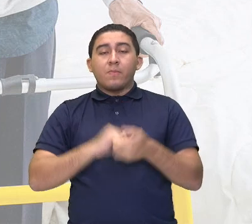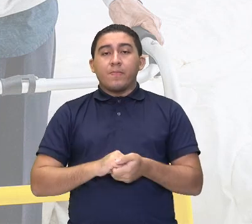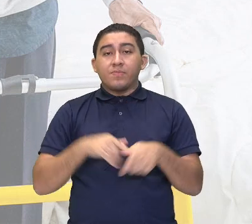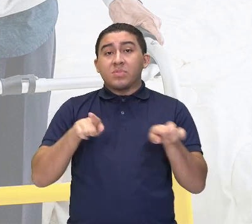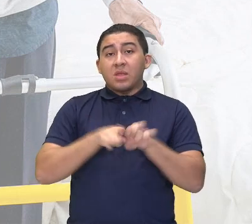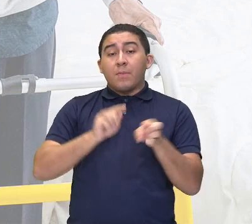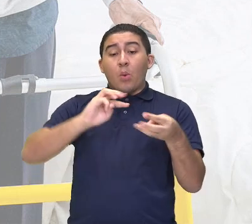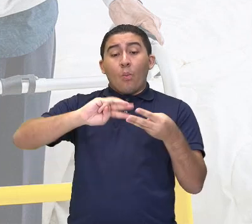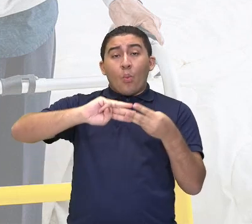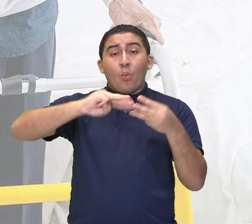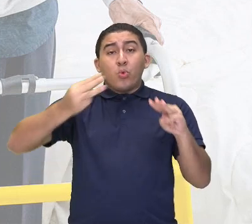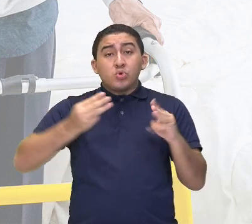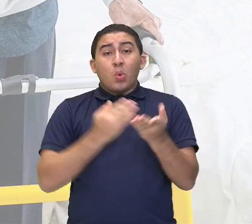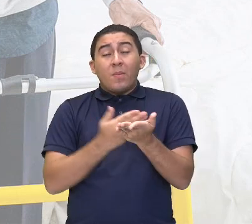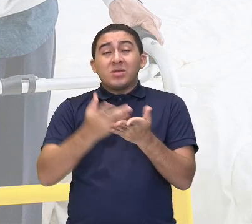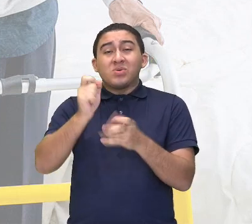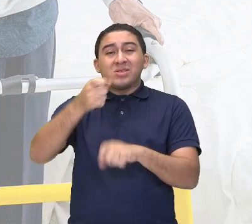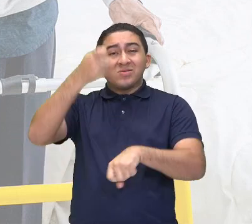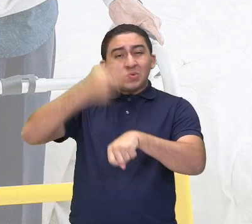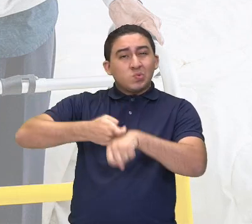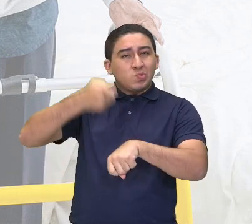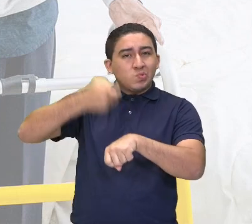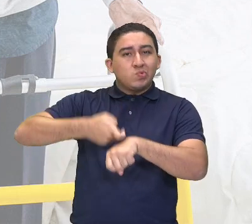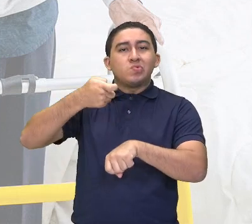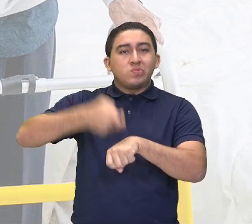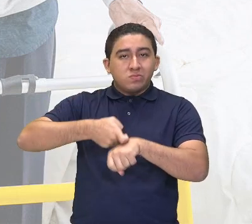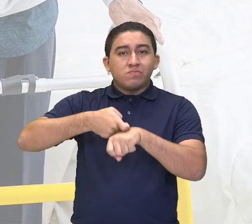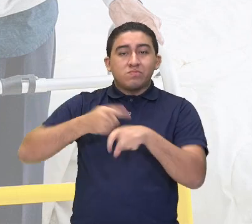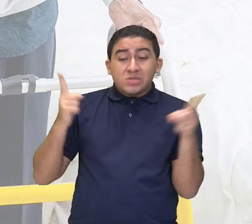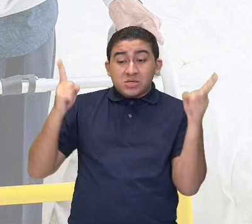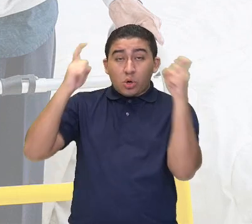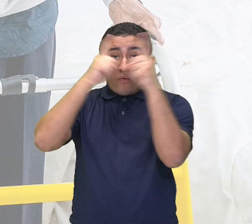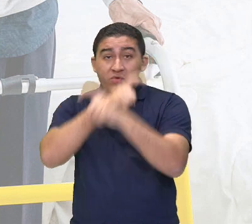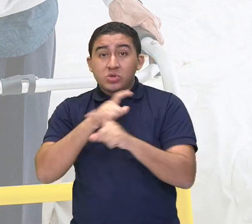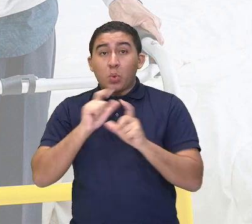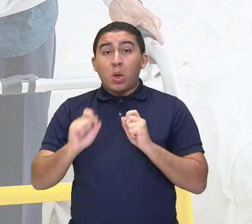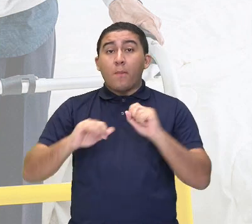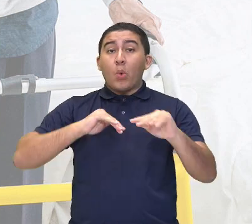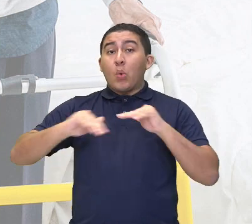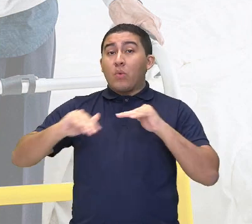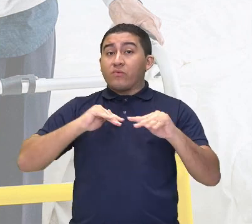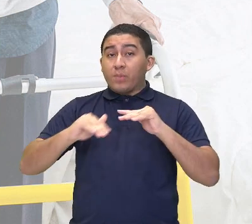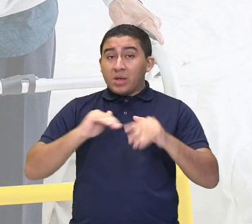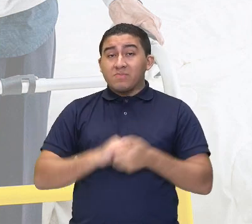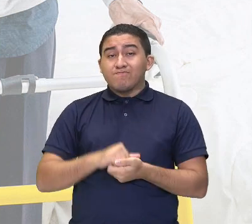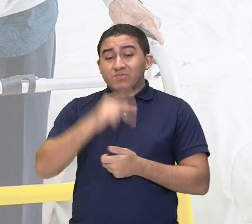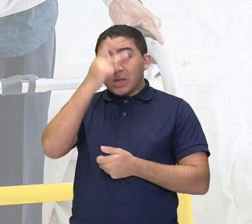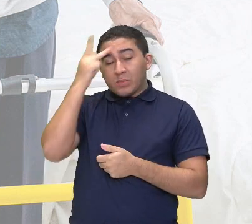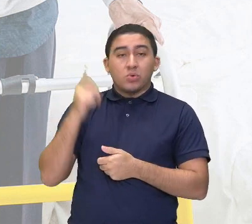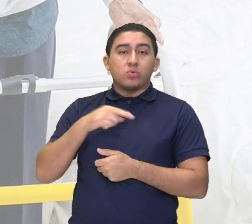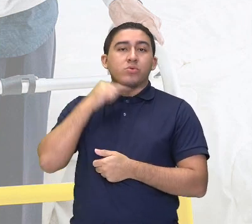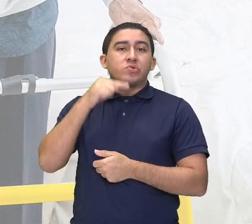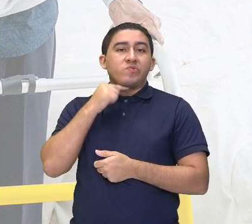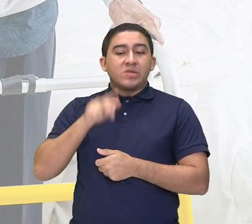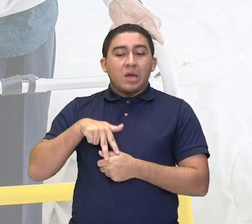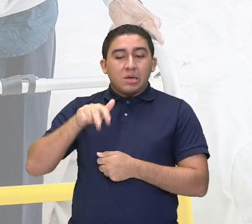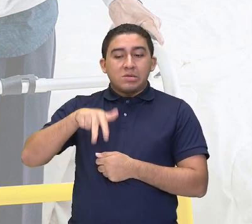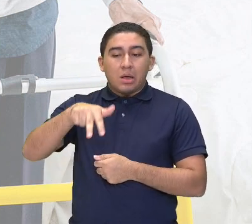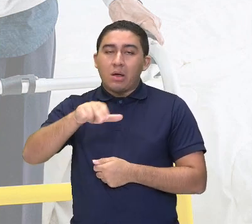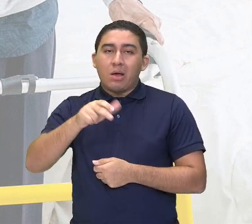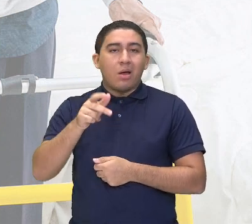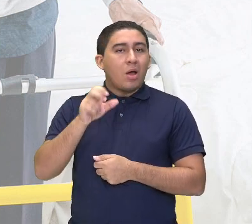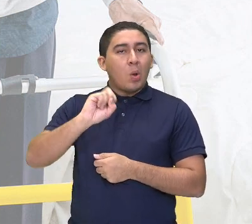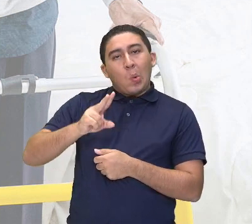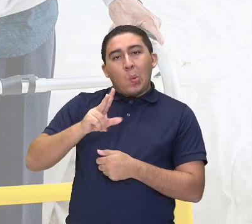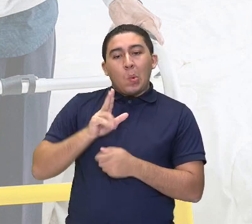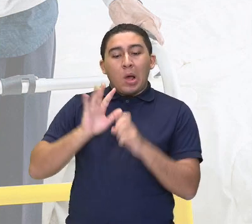muscular, os músculos ficam duros, dificultando os movimentos, né? Às vezes a pessoa não consegue mais se agachar, né, para